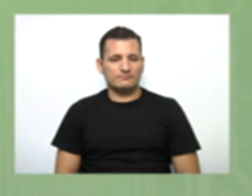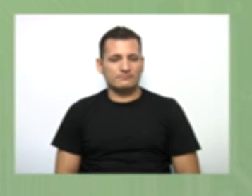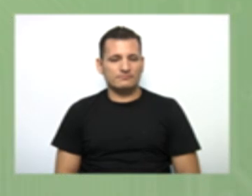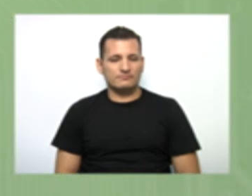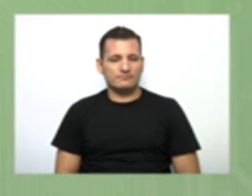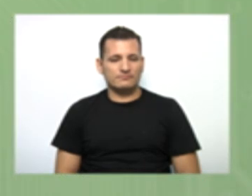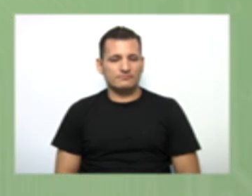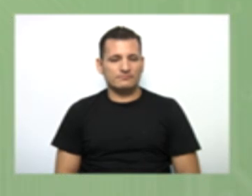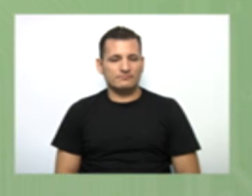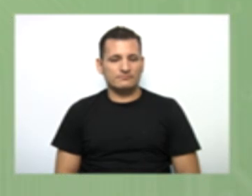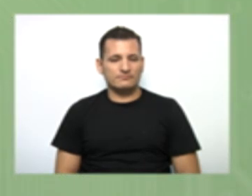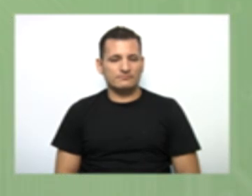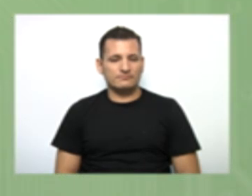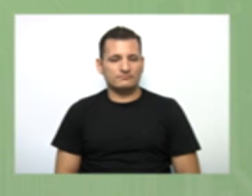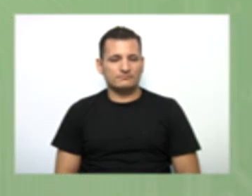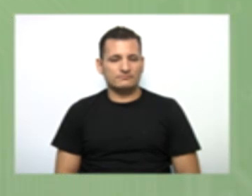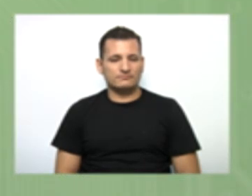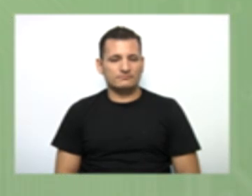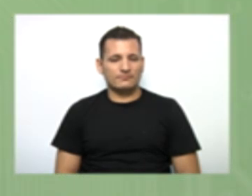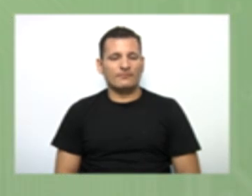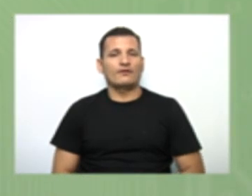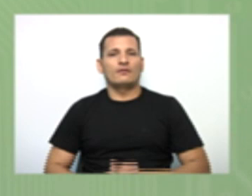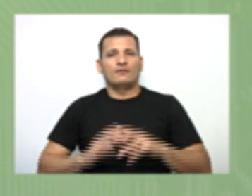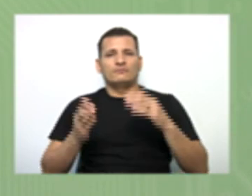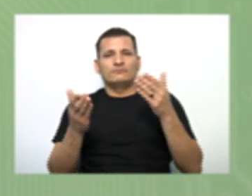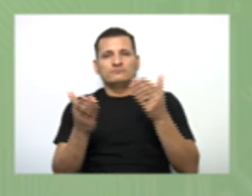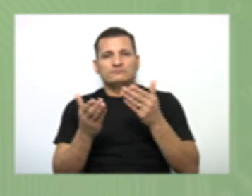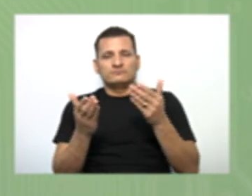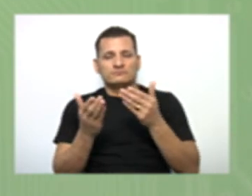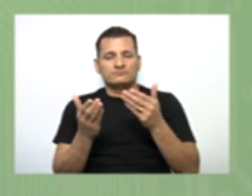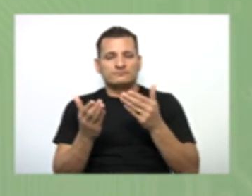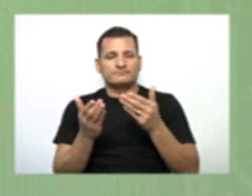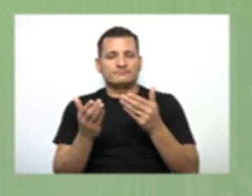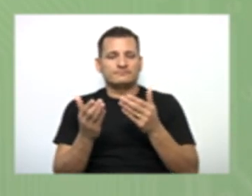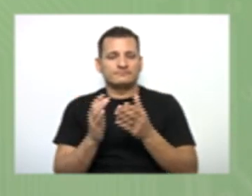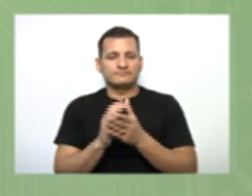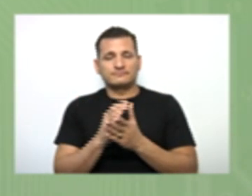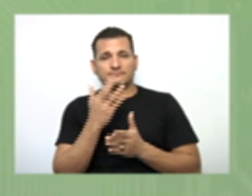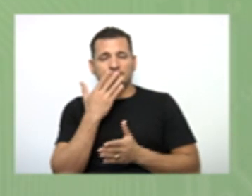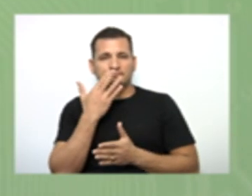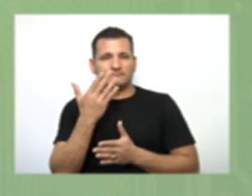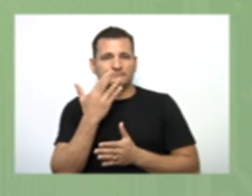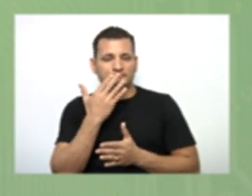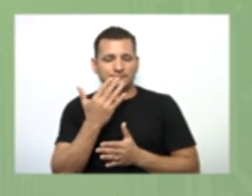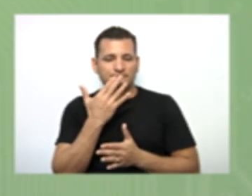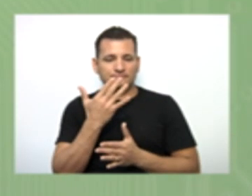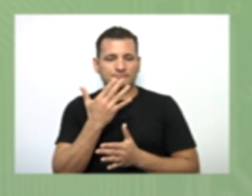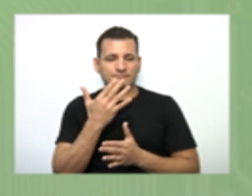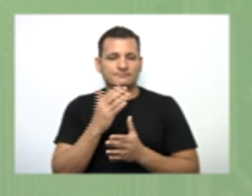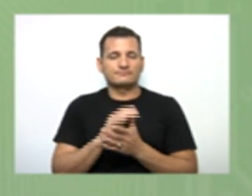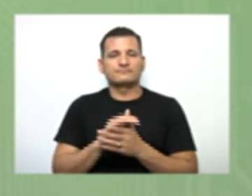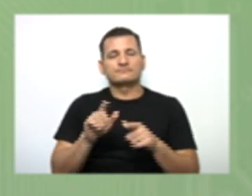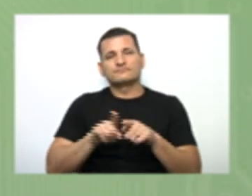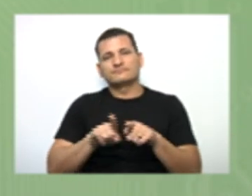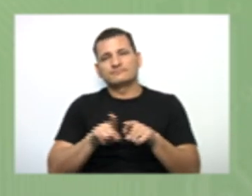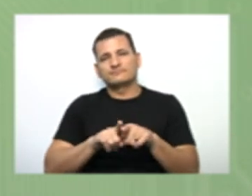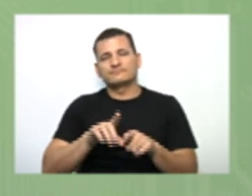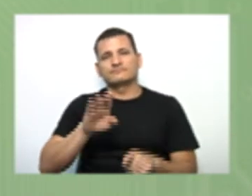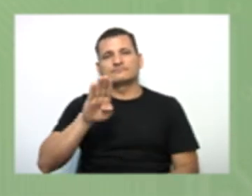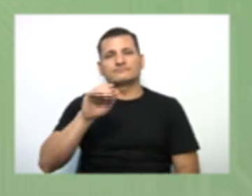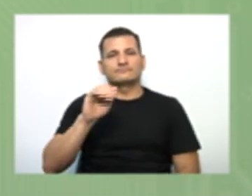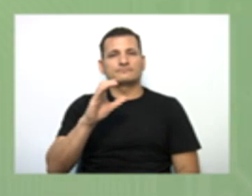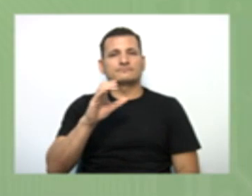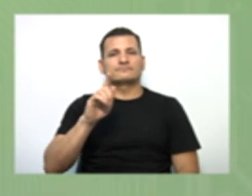Aí. Pronto. Agora a gente vai falar das cores e backgrounds. Cores